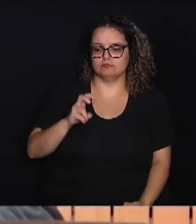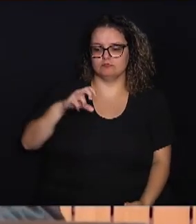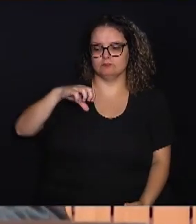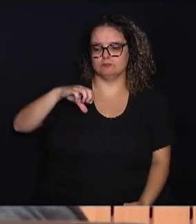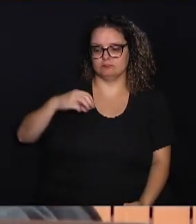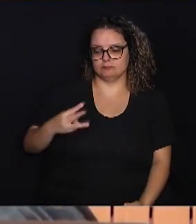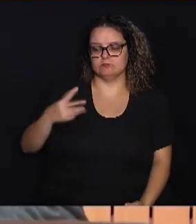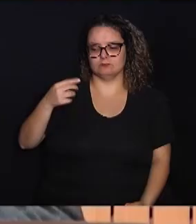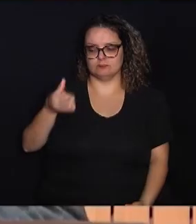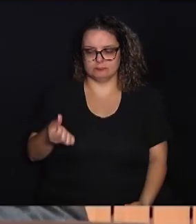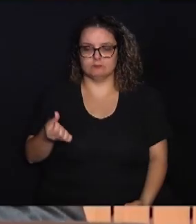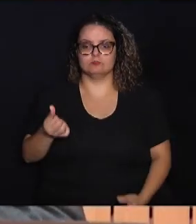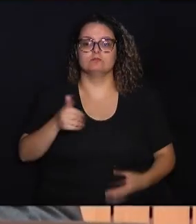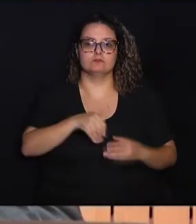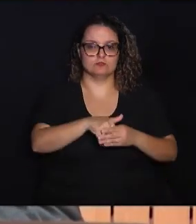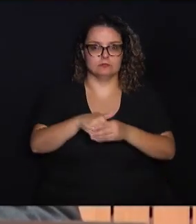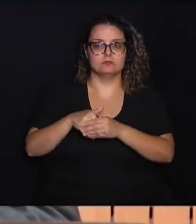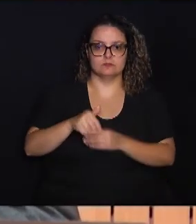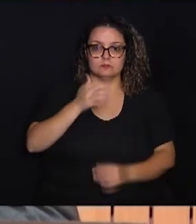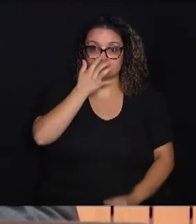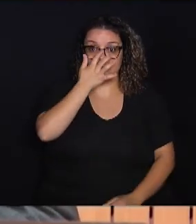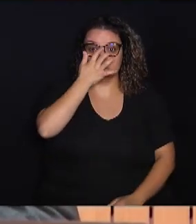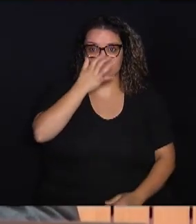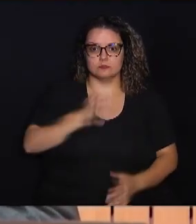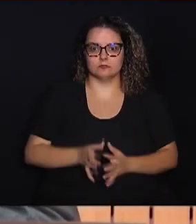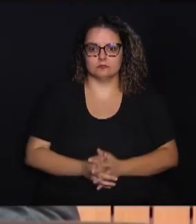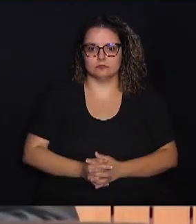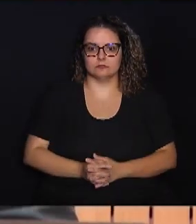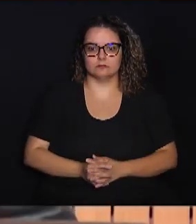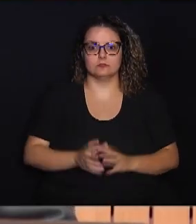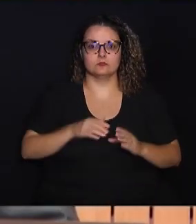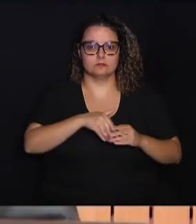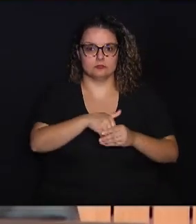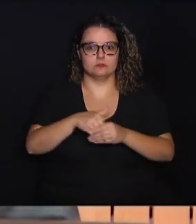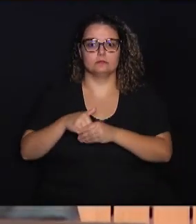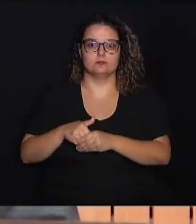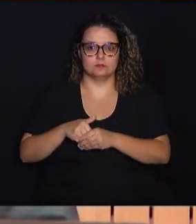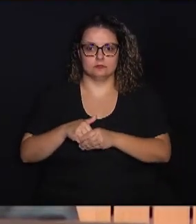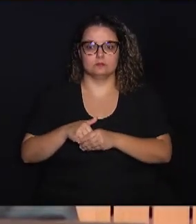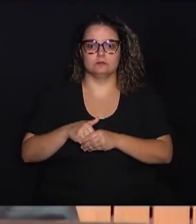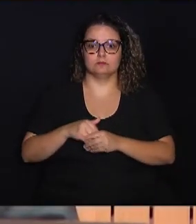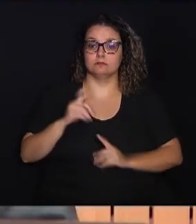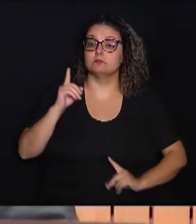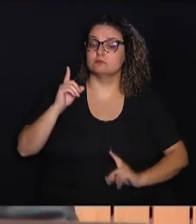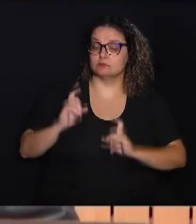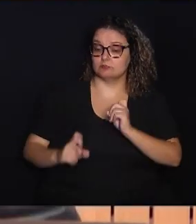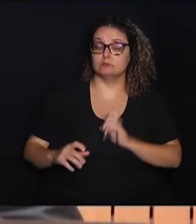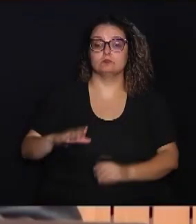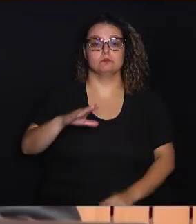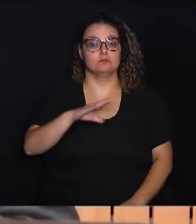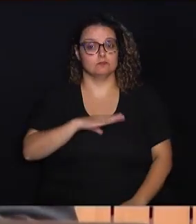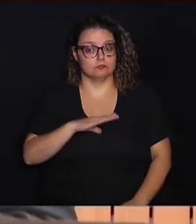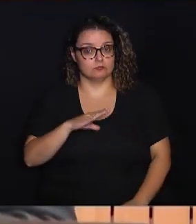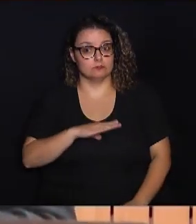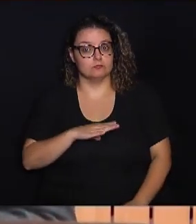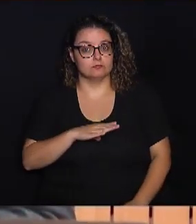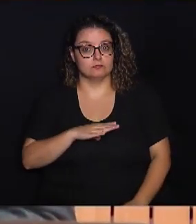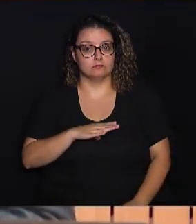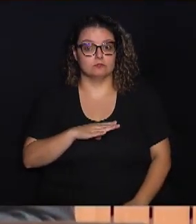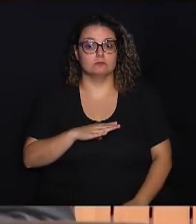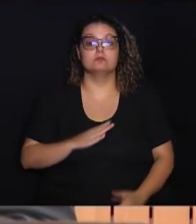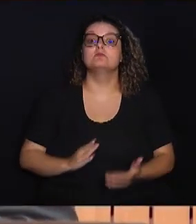4.536 votos votos dado pela expressão da cidade que